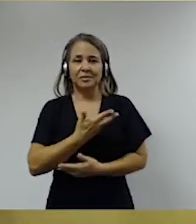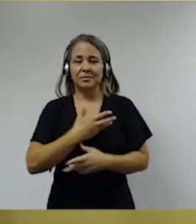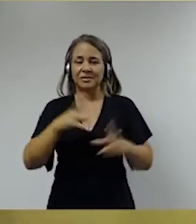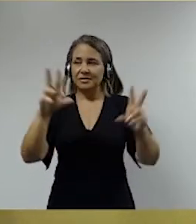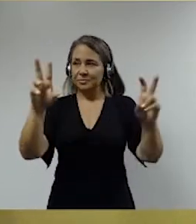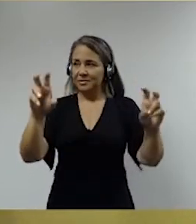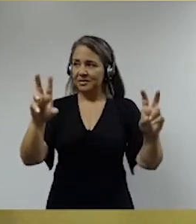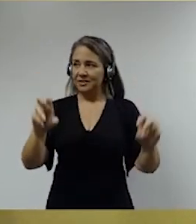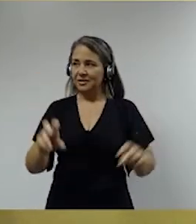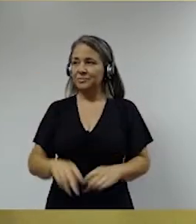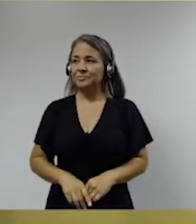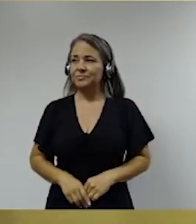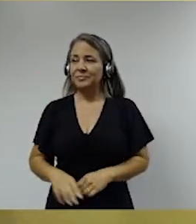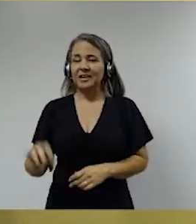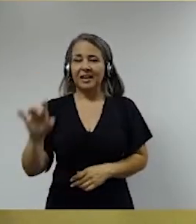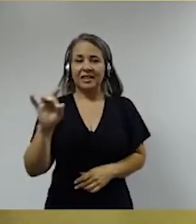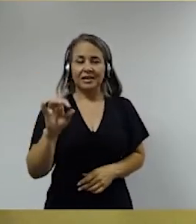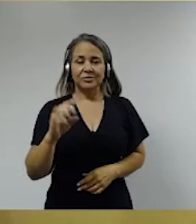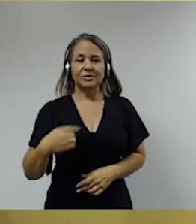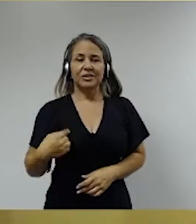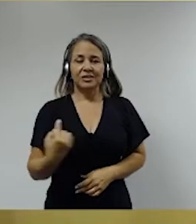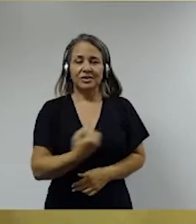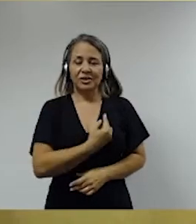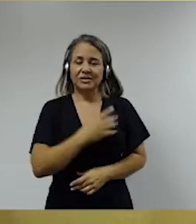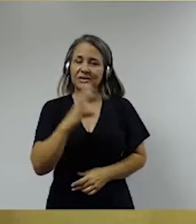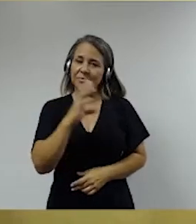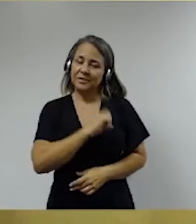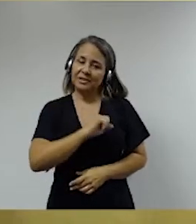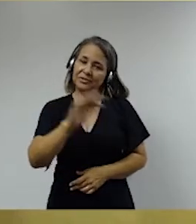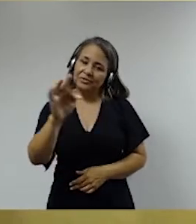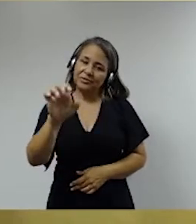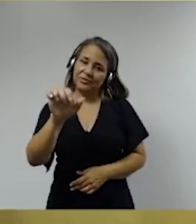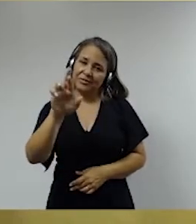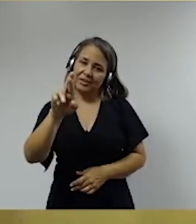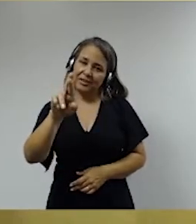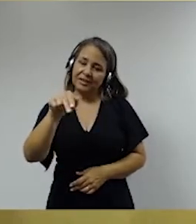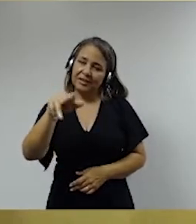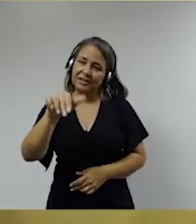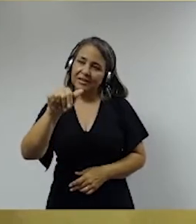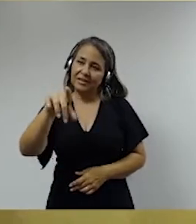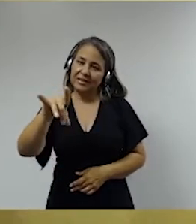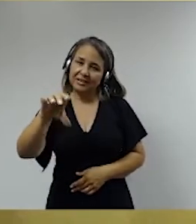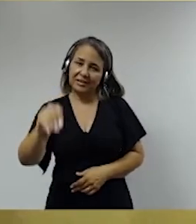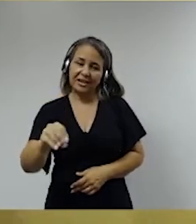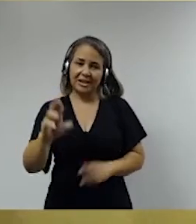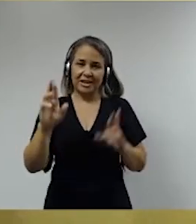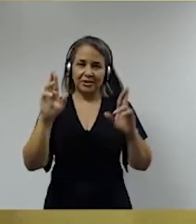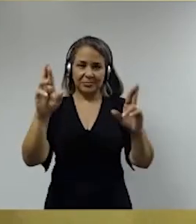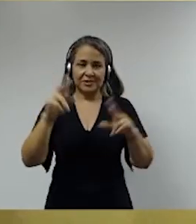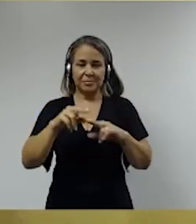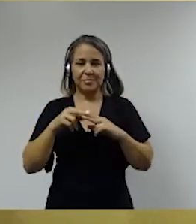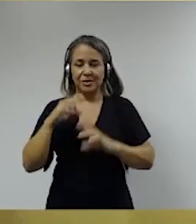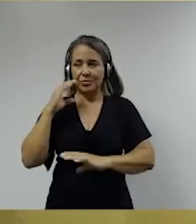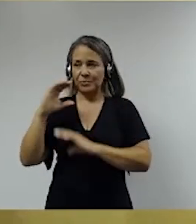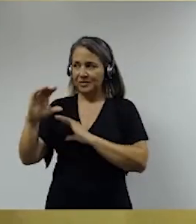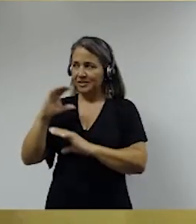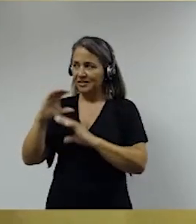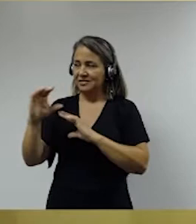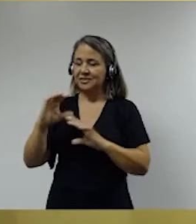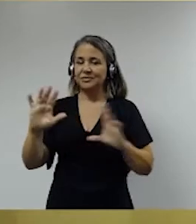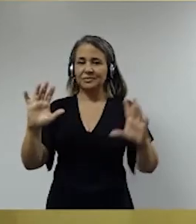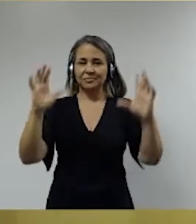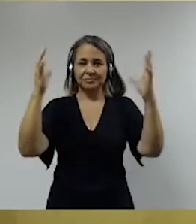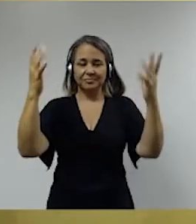painel, não só a nossa queridíssima Fernanda Marinella, responsável por essa comunicação magnífica do evento, né, conselheira